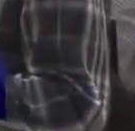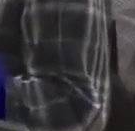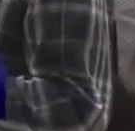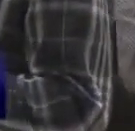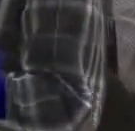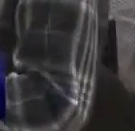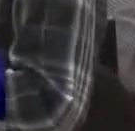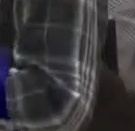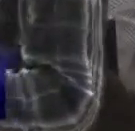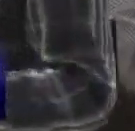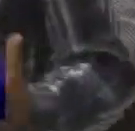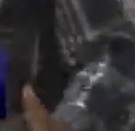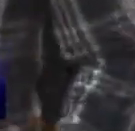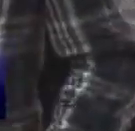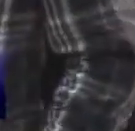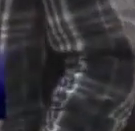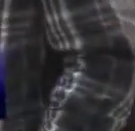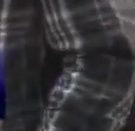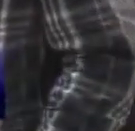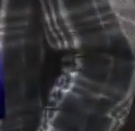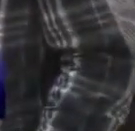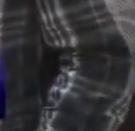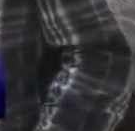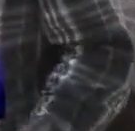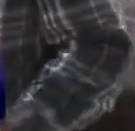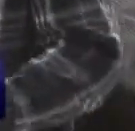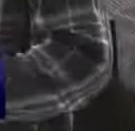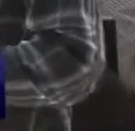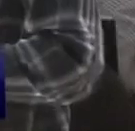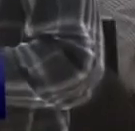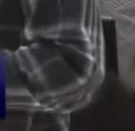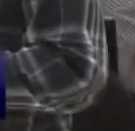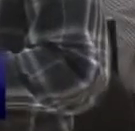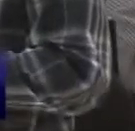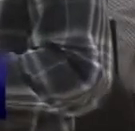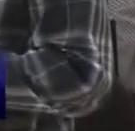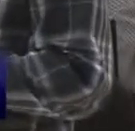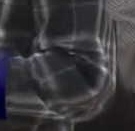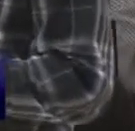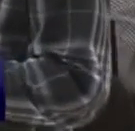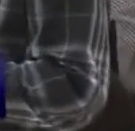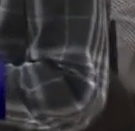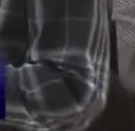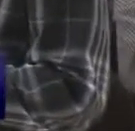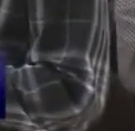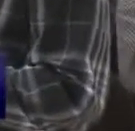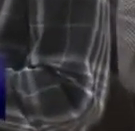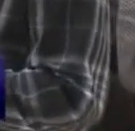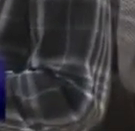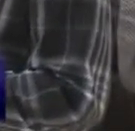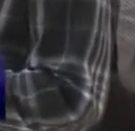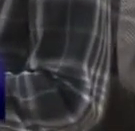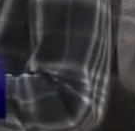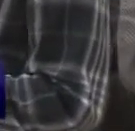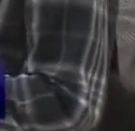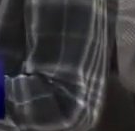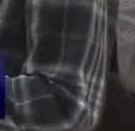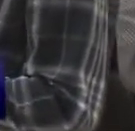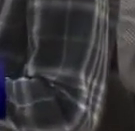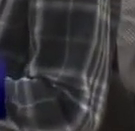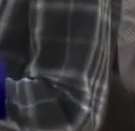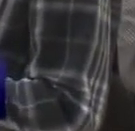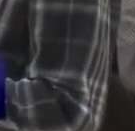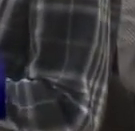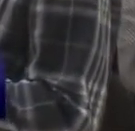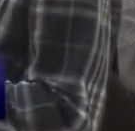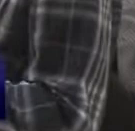basquete, não sei como que é feito isso. Eu acho que é muito dinheiro, 1.100.000 para o basquete. Acho que precisava levar essas escolinhas para o